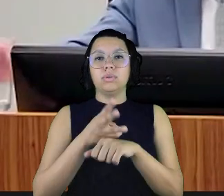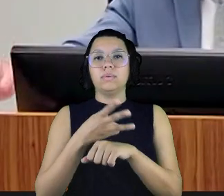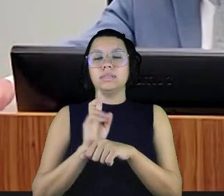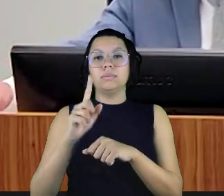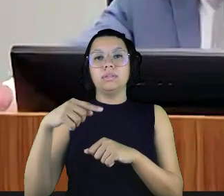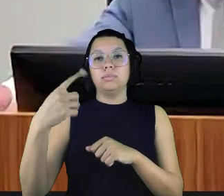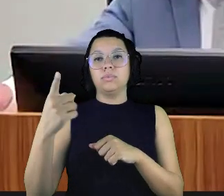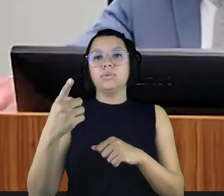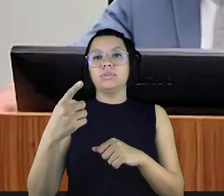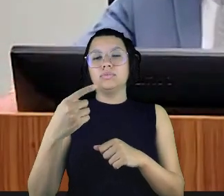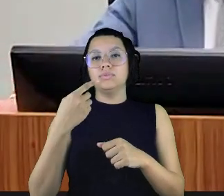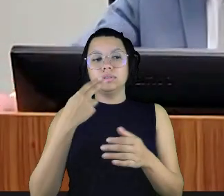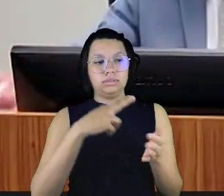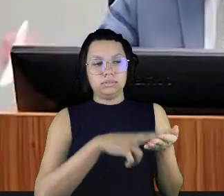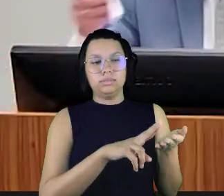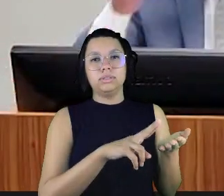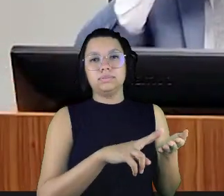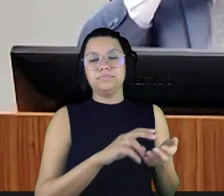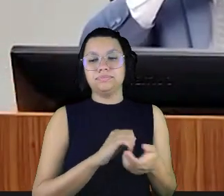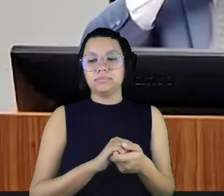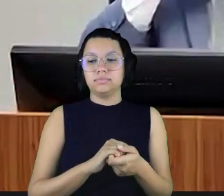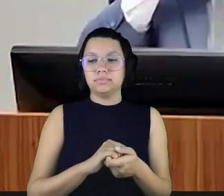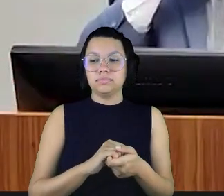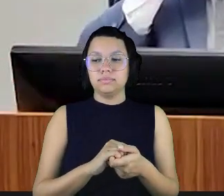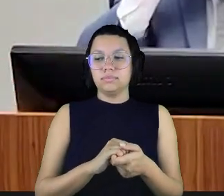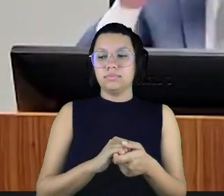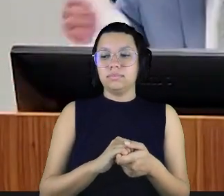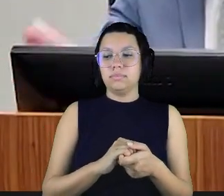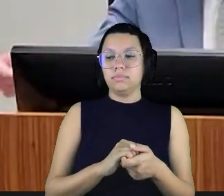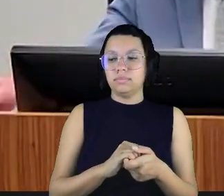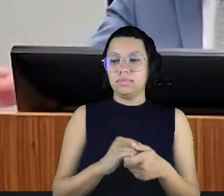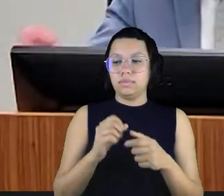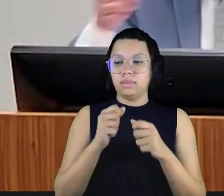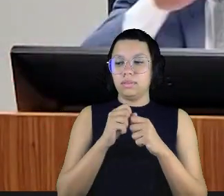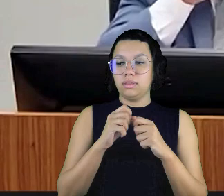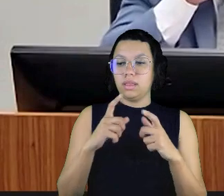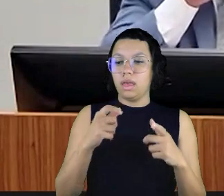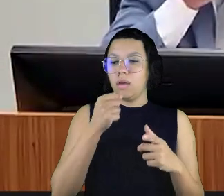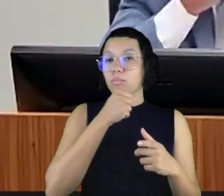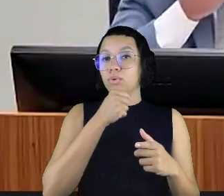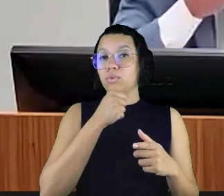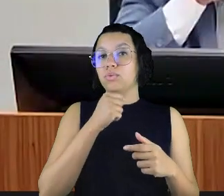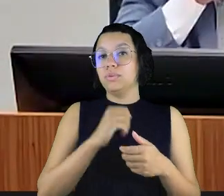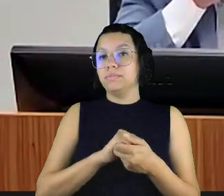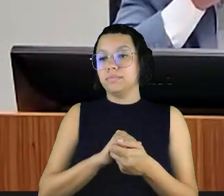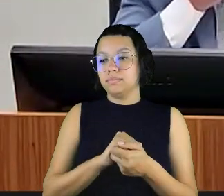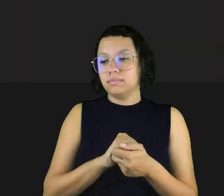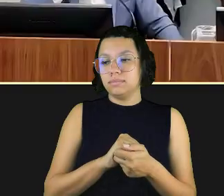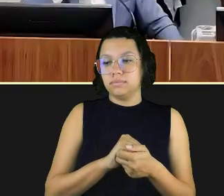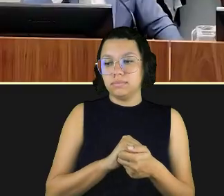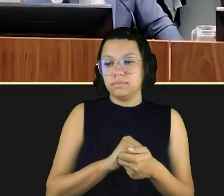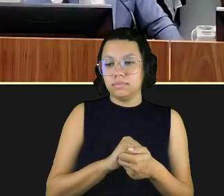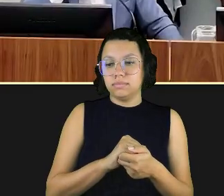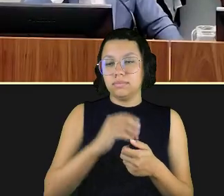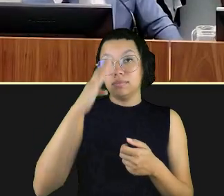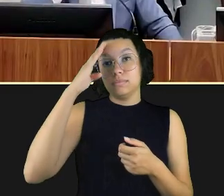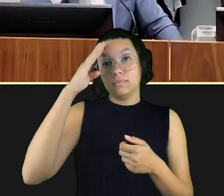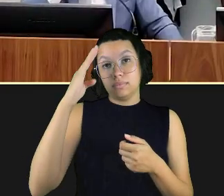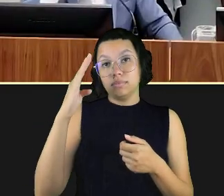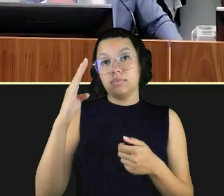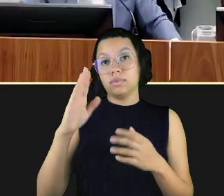destacar e aí ele abre o microfone e pode fazer. Como chegou muita pergunta, a gente vai priorizar então quem levantou a mão.